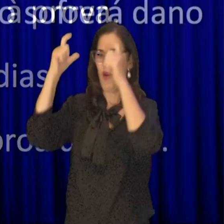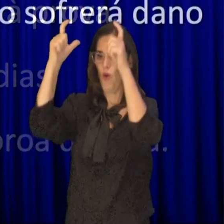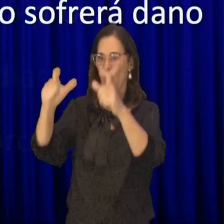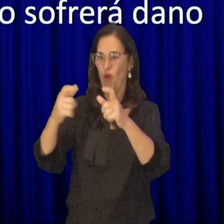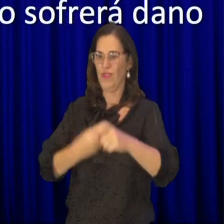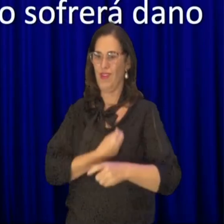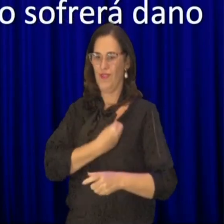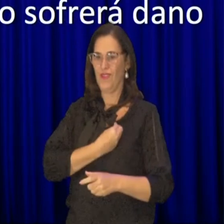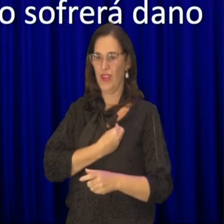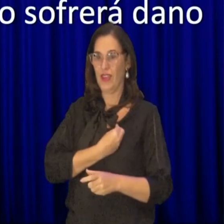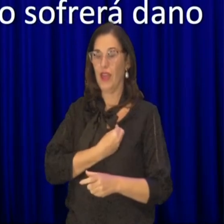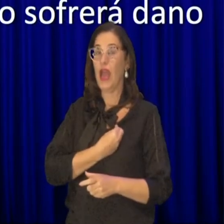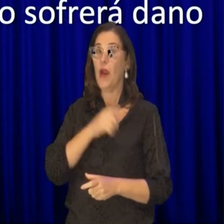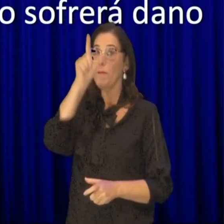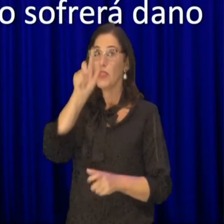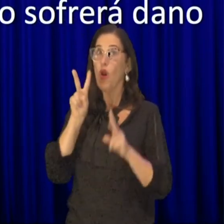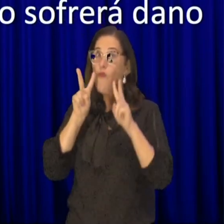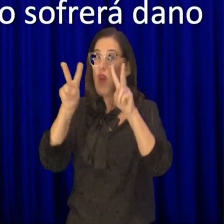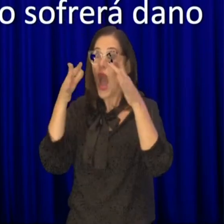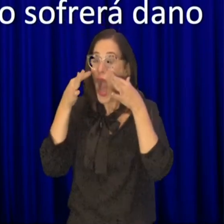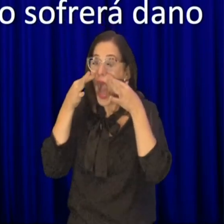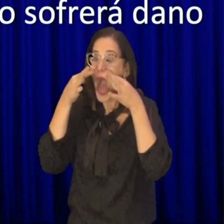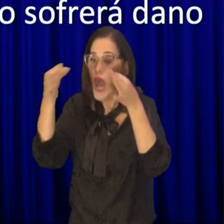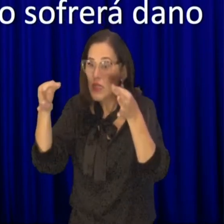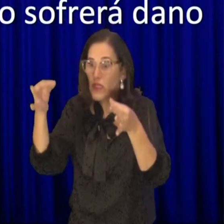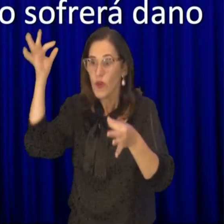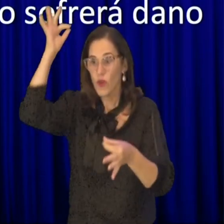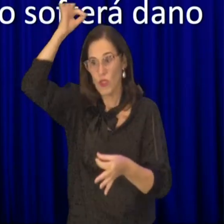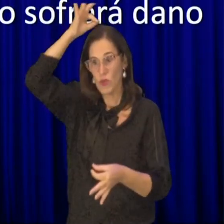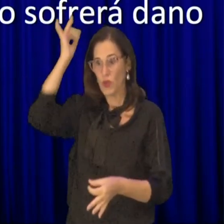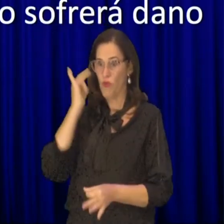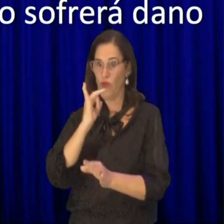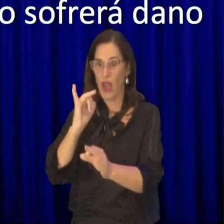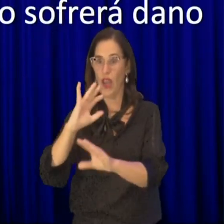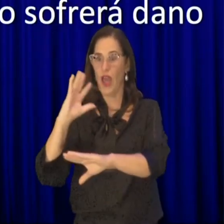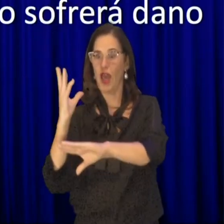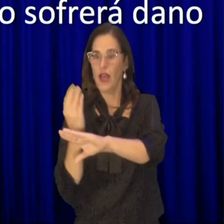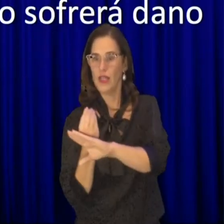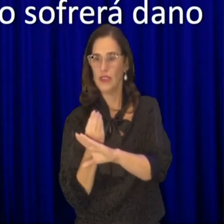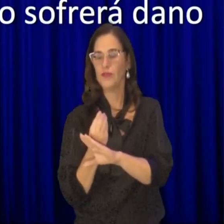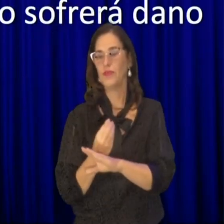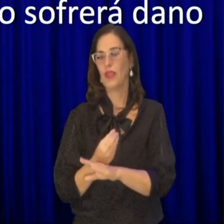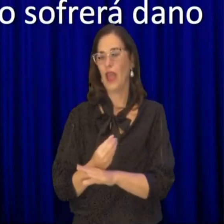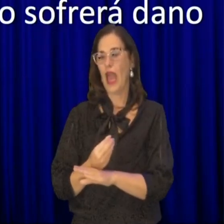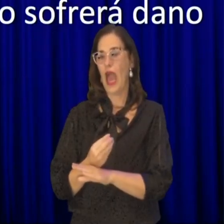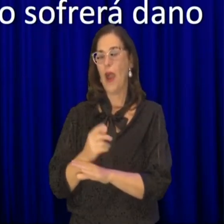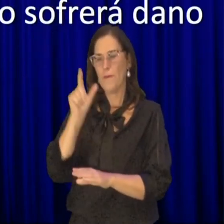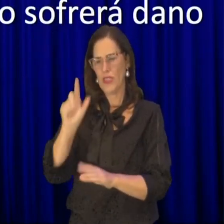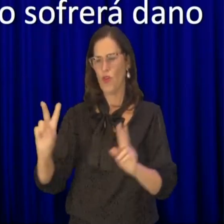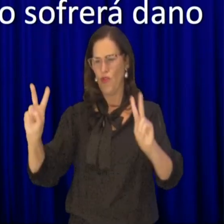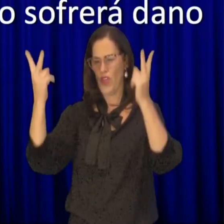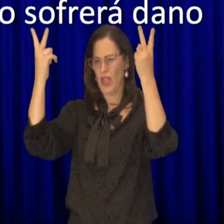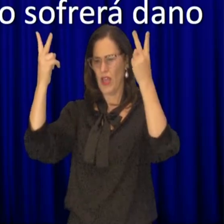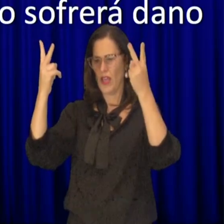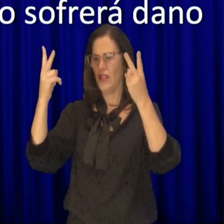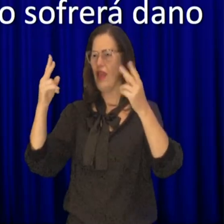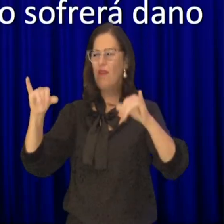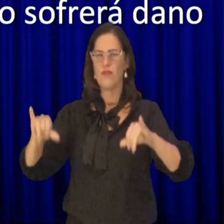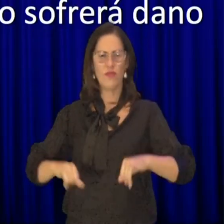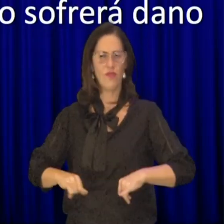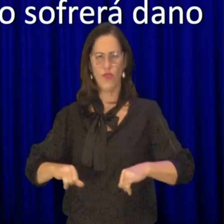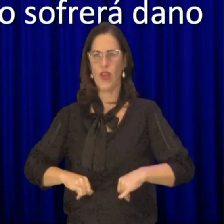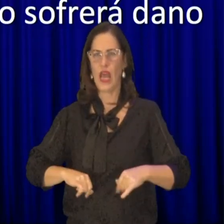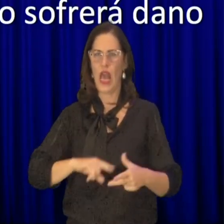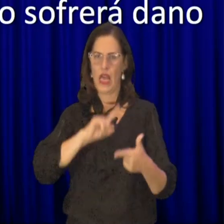vida. Quem tem ouvidos, ouça o que o Espírito diz às igrejas. O vencedor de nenhum modo sofrerá o dano